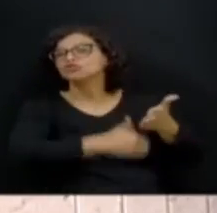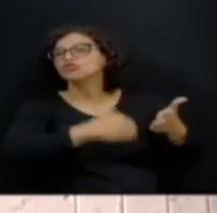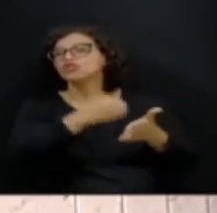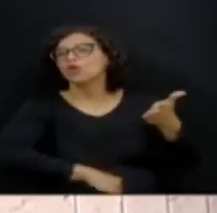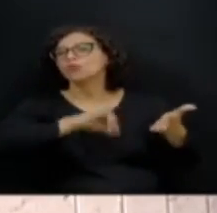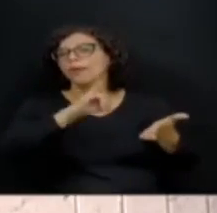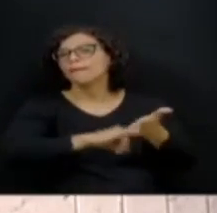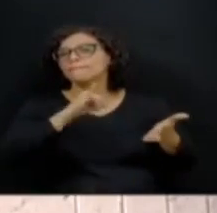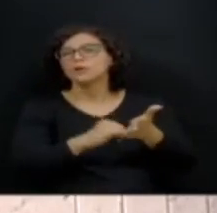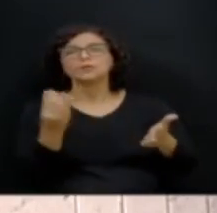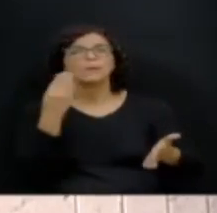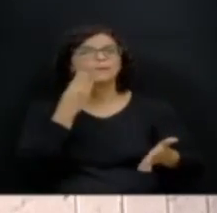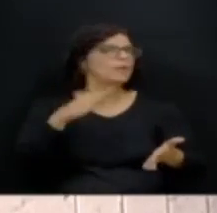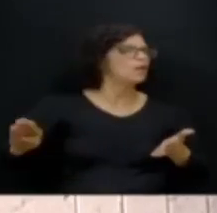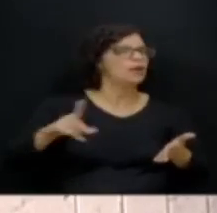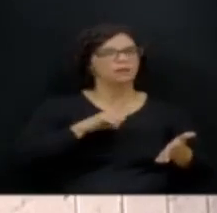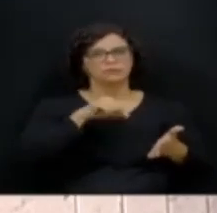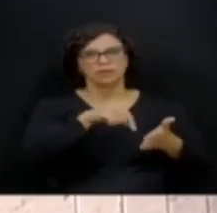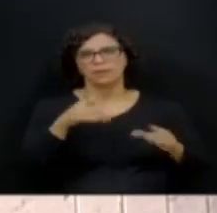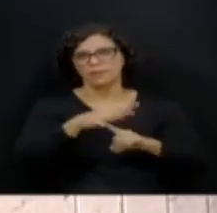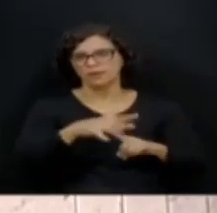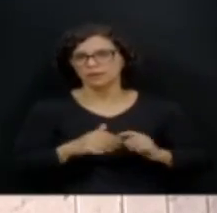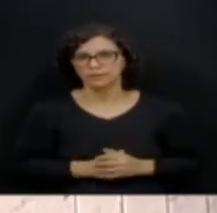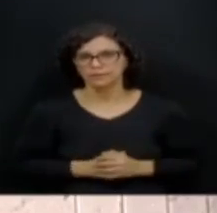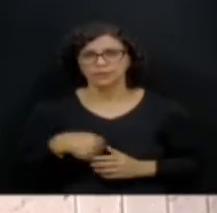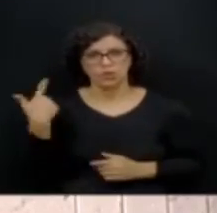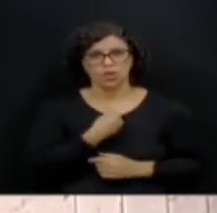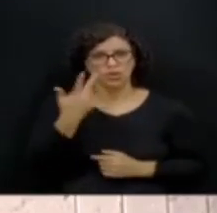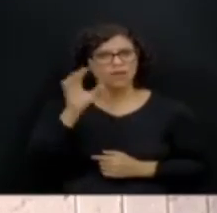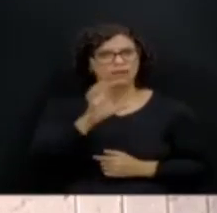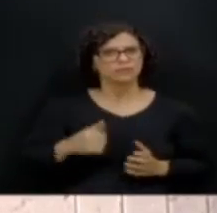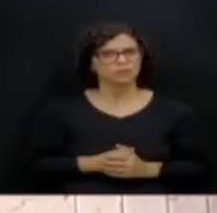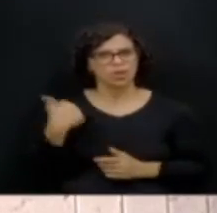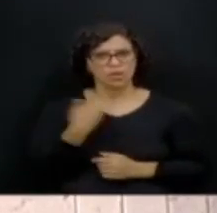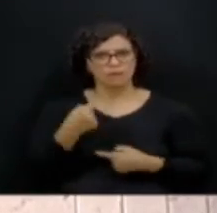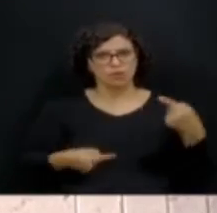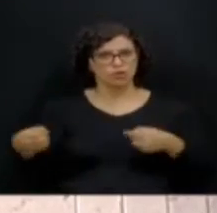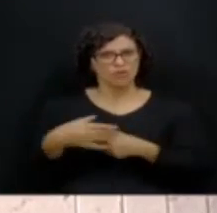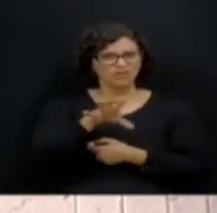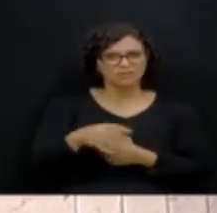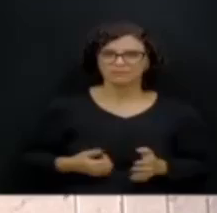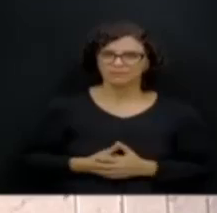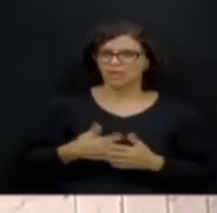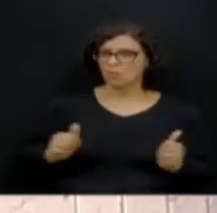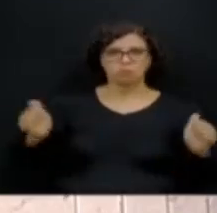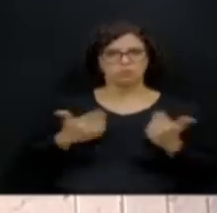farra bilionária de isenção fiscal do Paraná. Inovador é isso. Nova política desse jeito, eu estou fora.